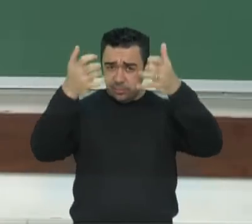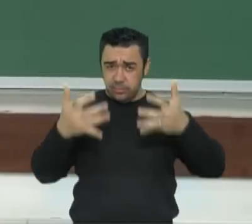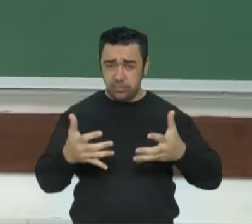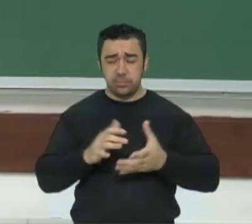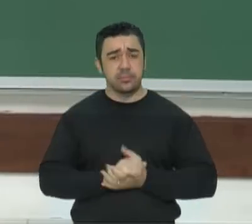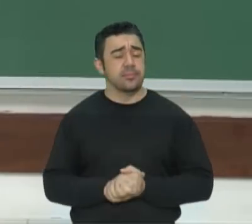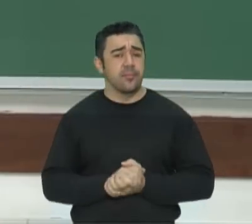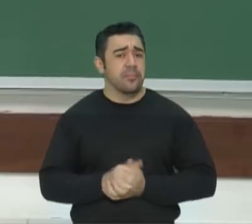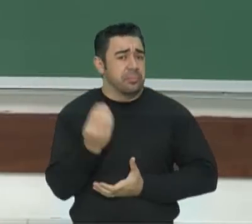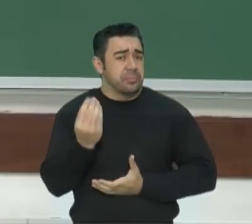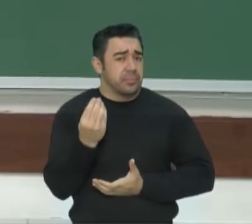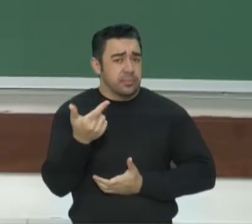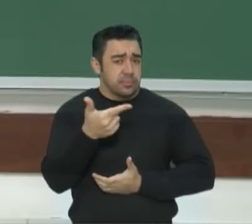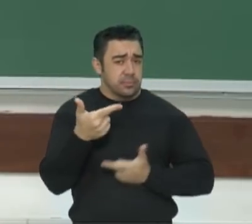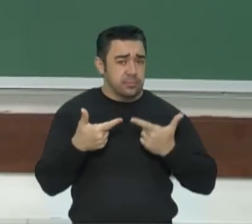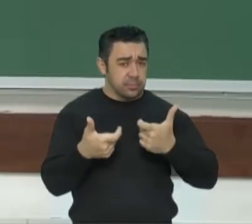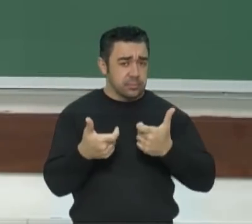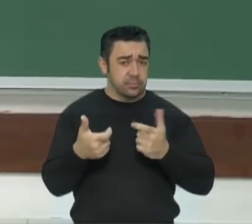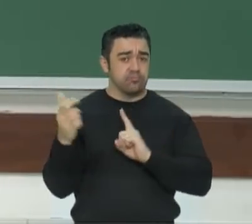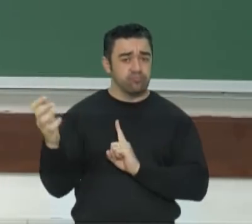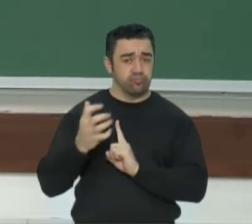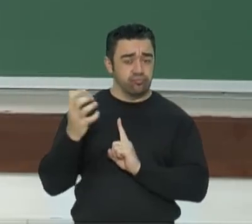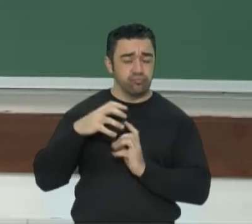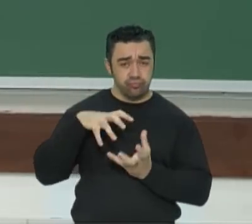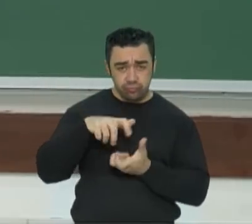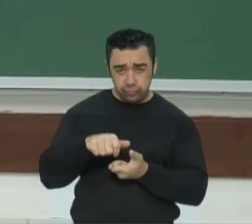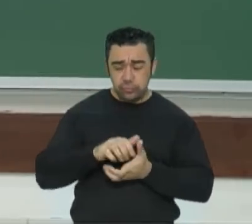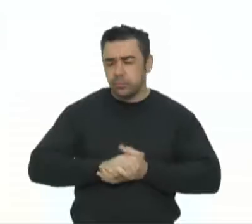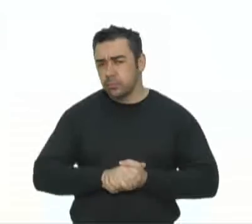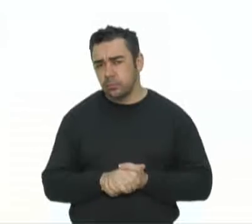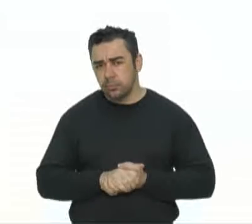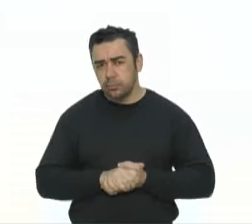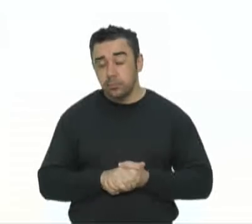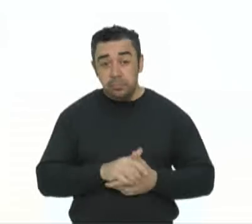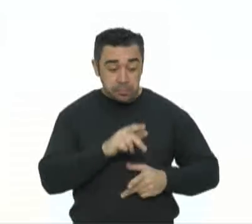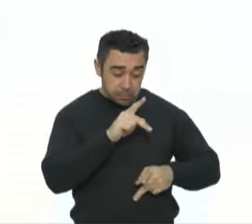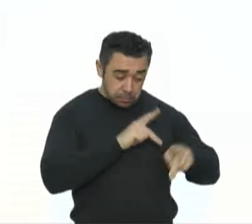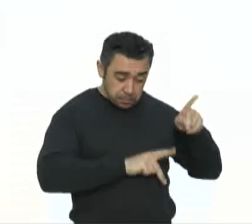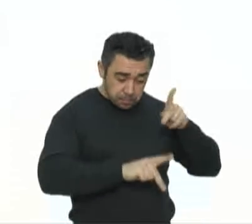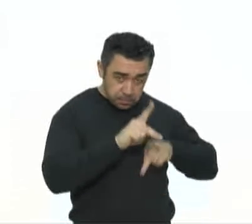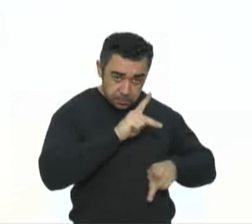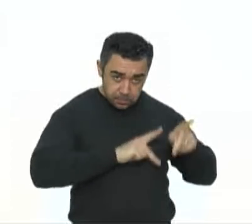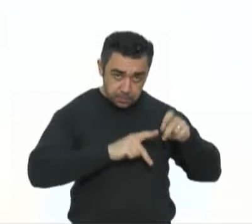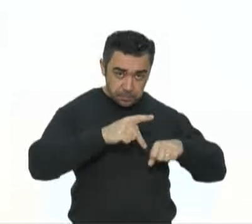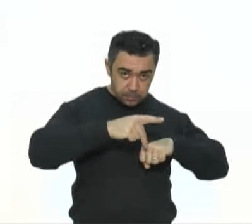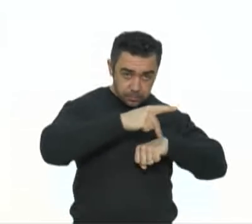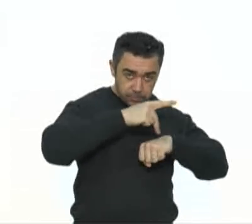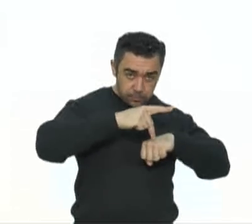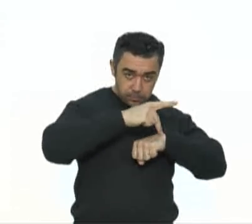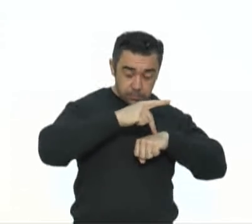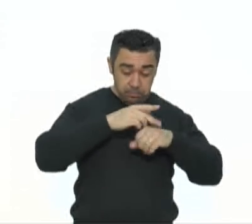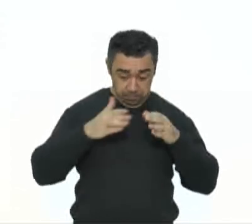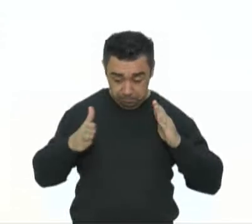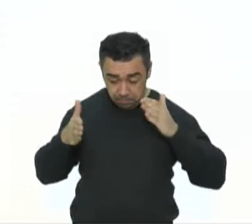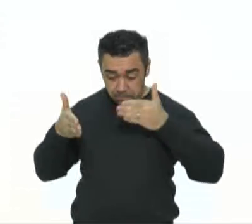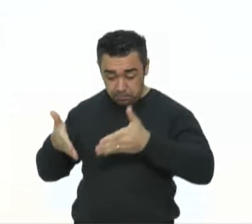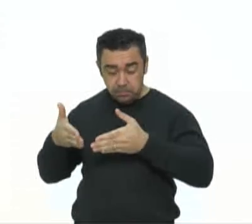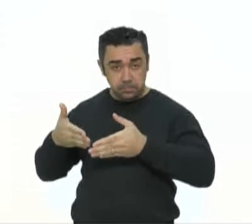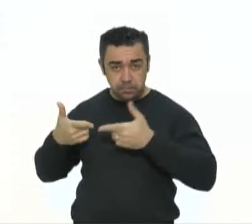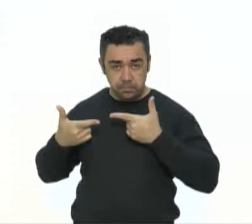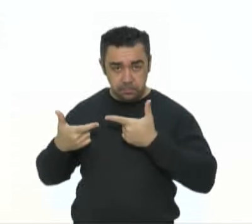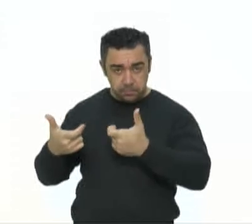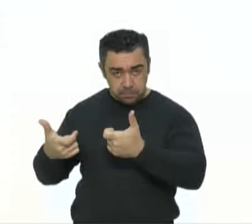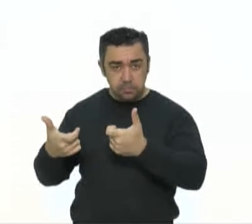Então, como que a Segunda Guerra Mundial afetou o mundo? As populações dos países envolvidos na guerra